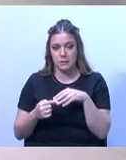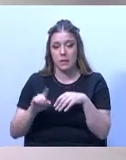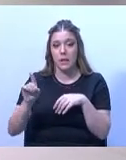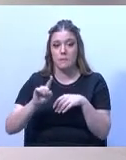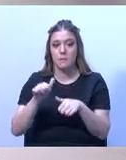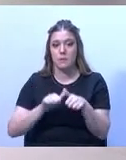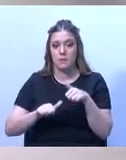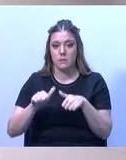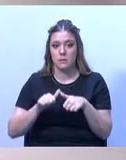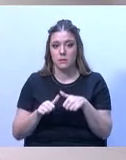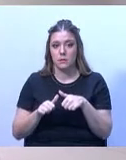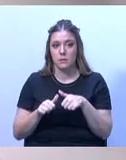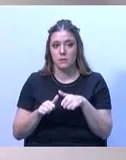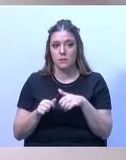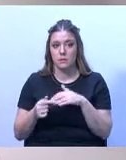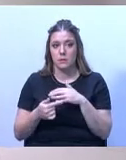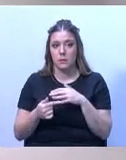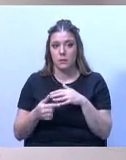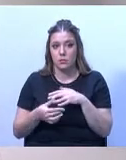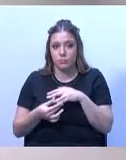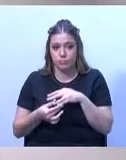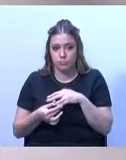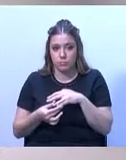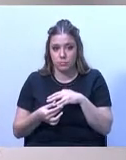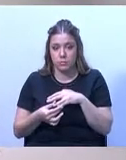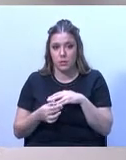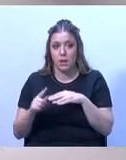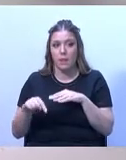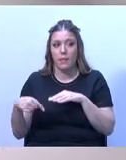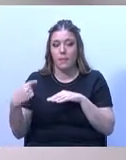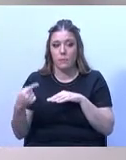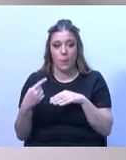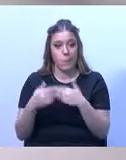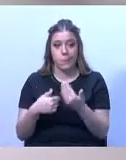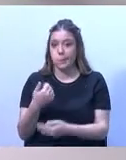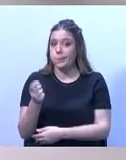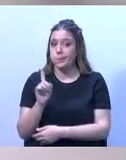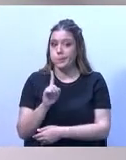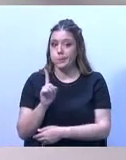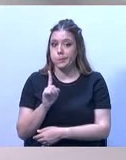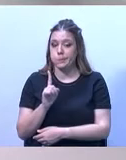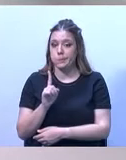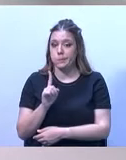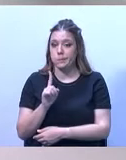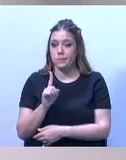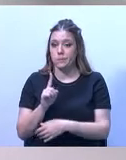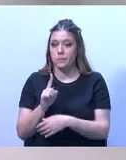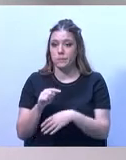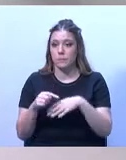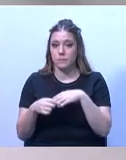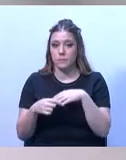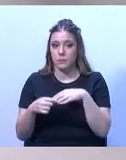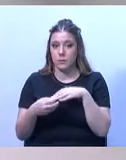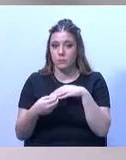que me fizeram, uniram-me os dedos. Depois não correu bem, soltaram outra